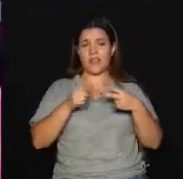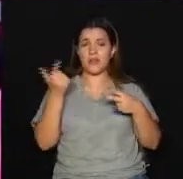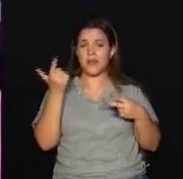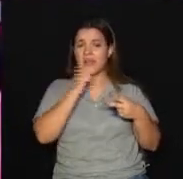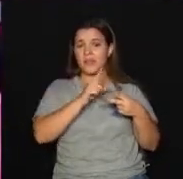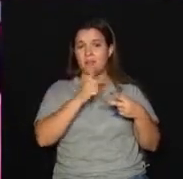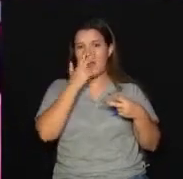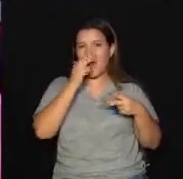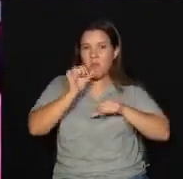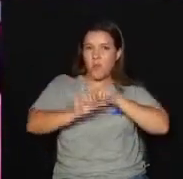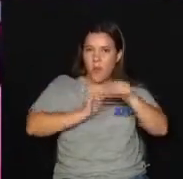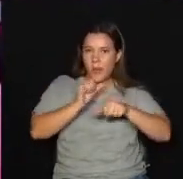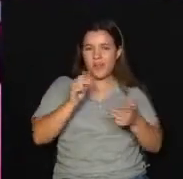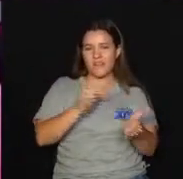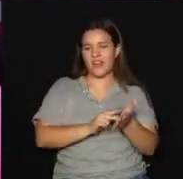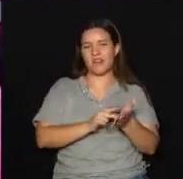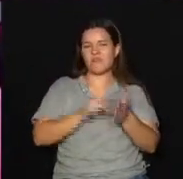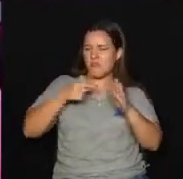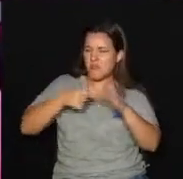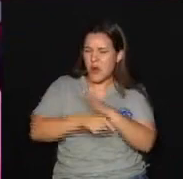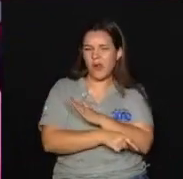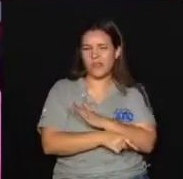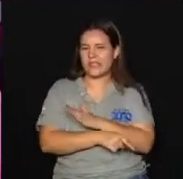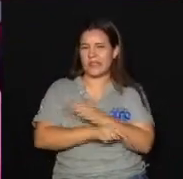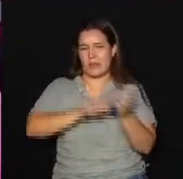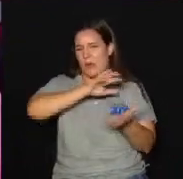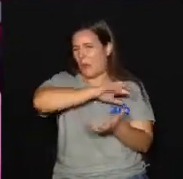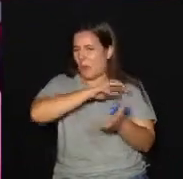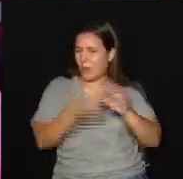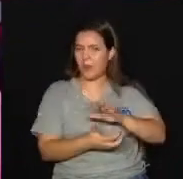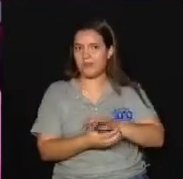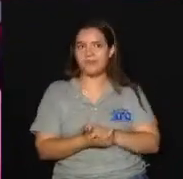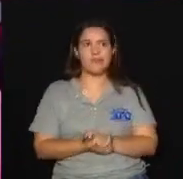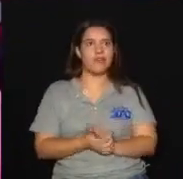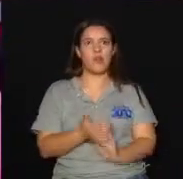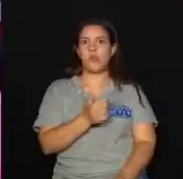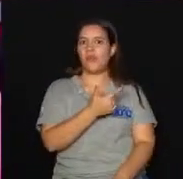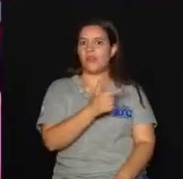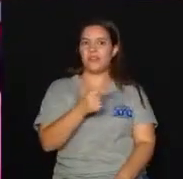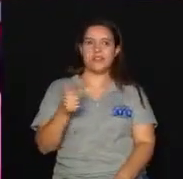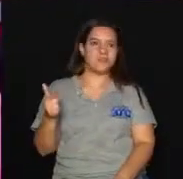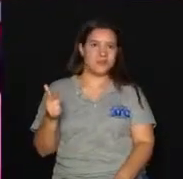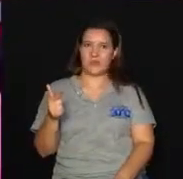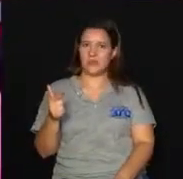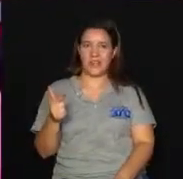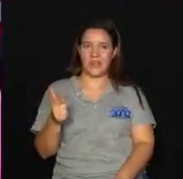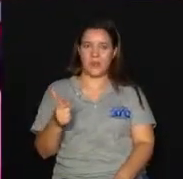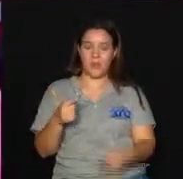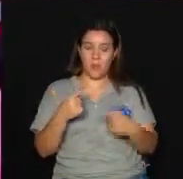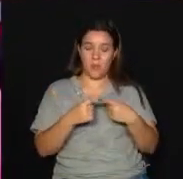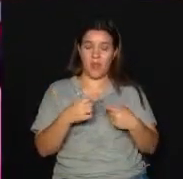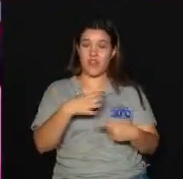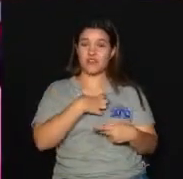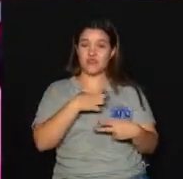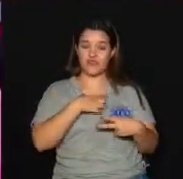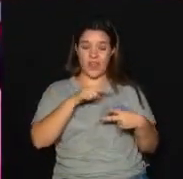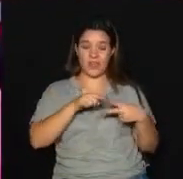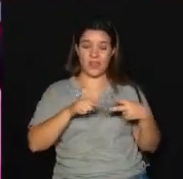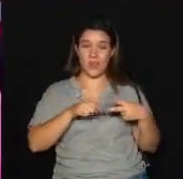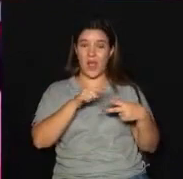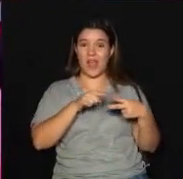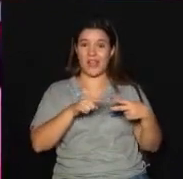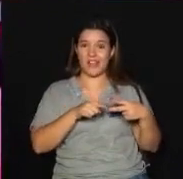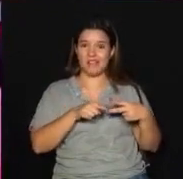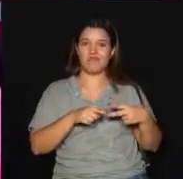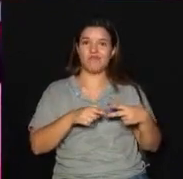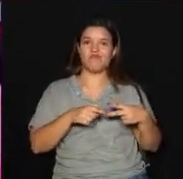não há uma mudança profunda, radical, ou algum desvio de rota sobre a lógica, a